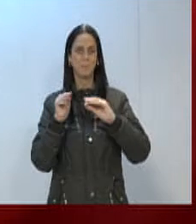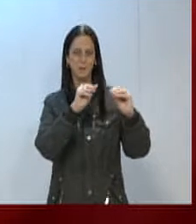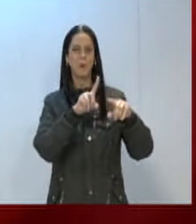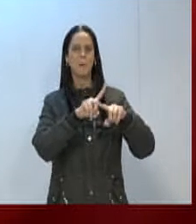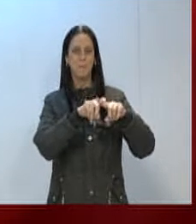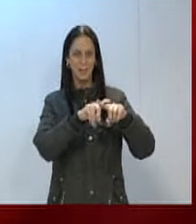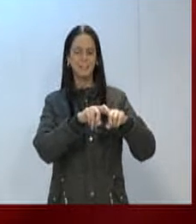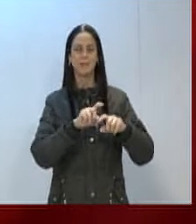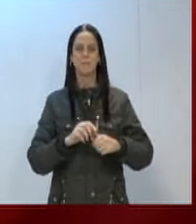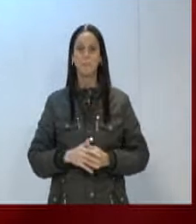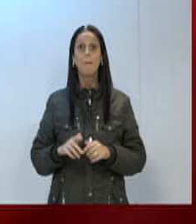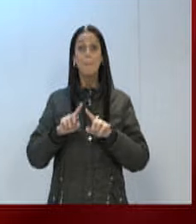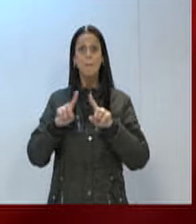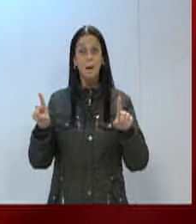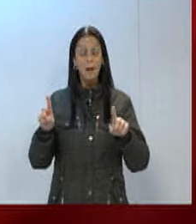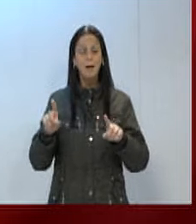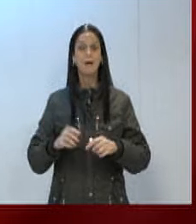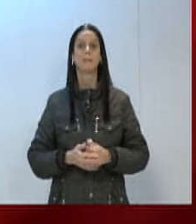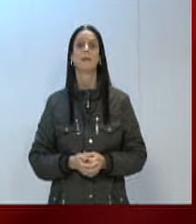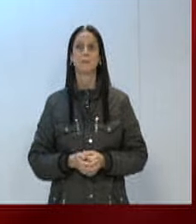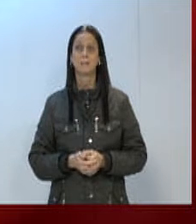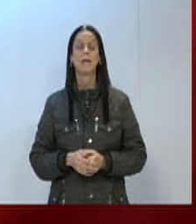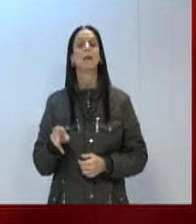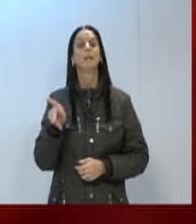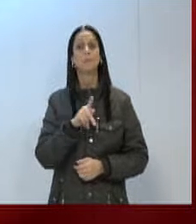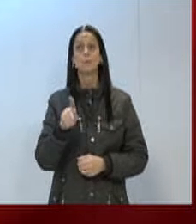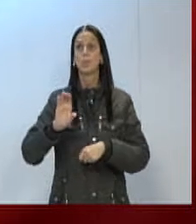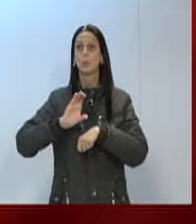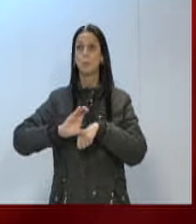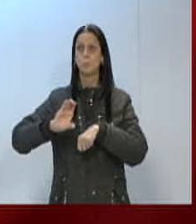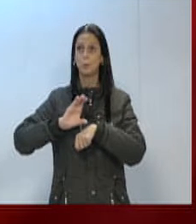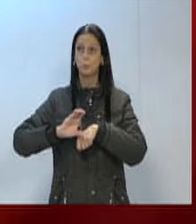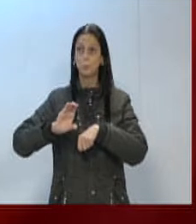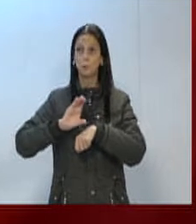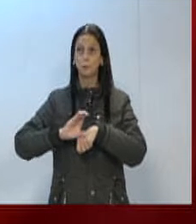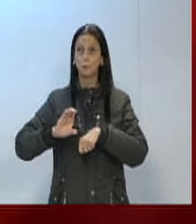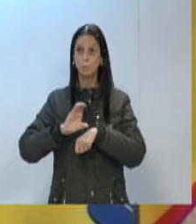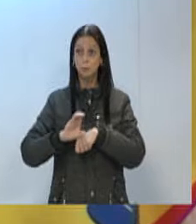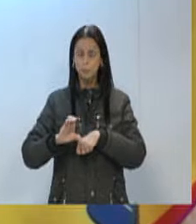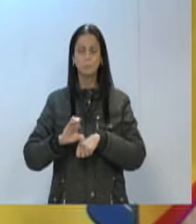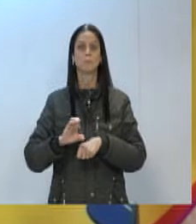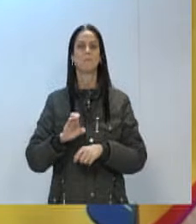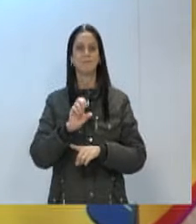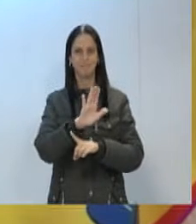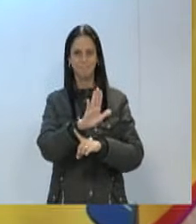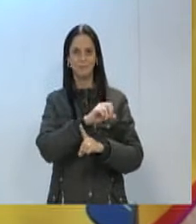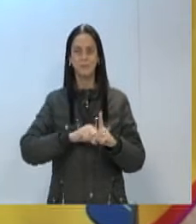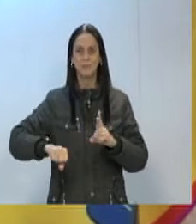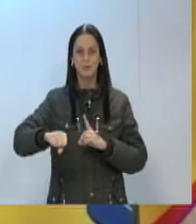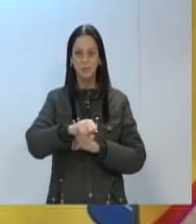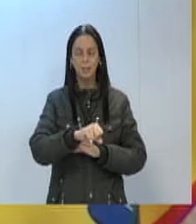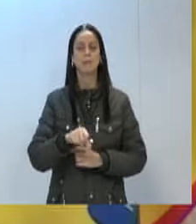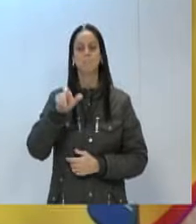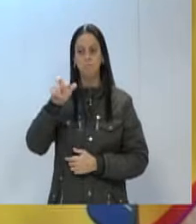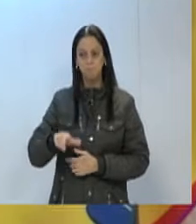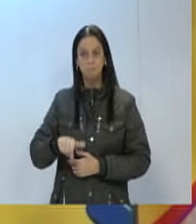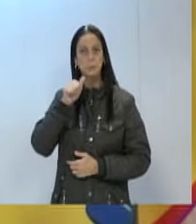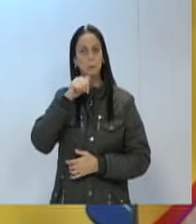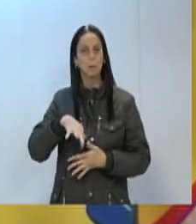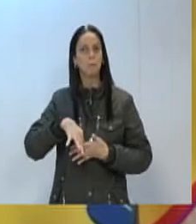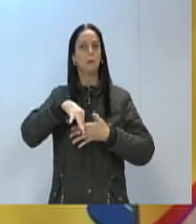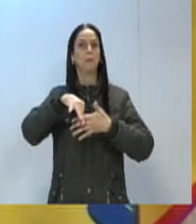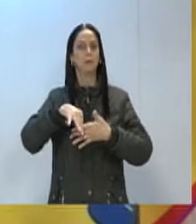entanto ela é é do professora do curso de serviço social da Universidade uma grande liderança